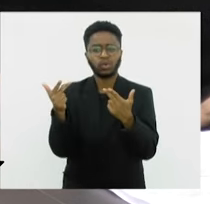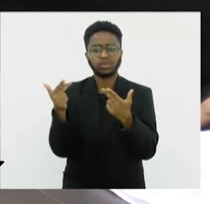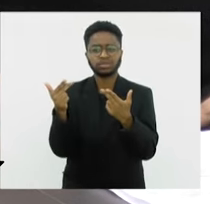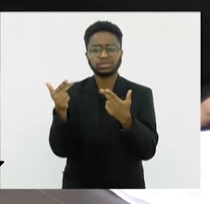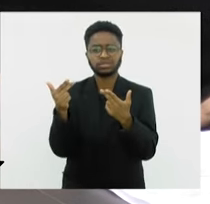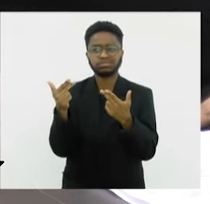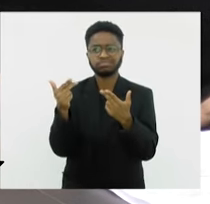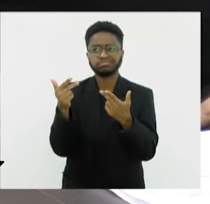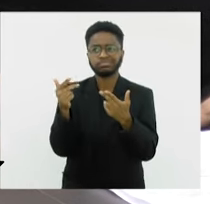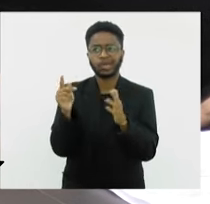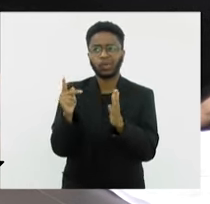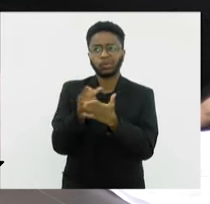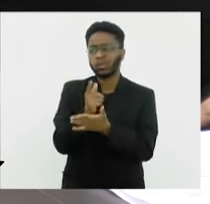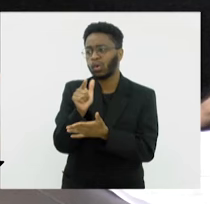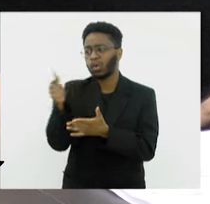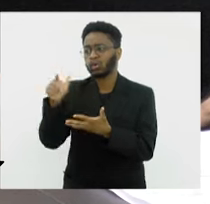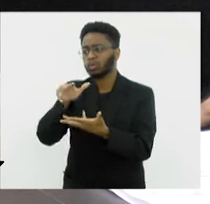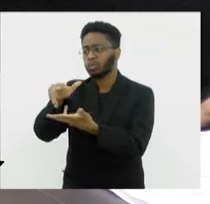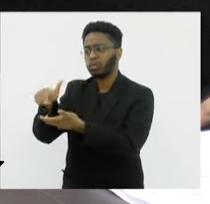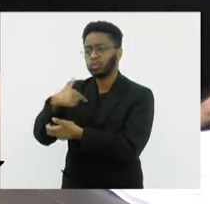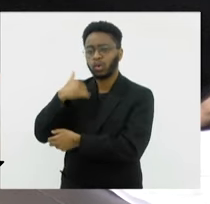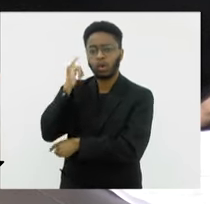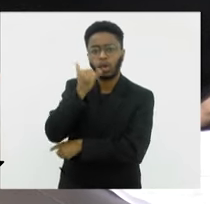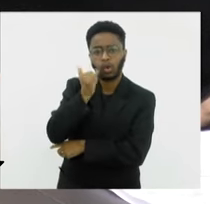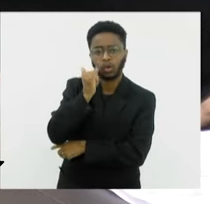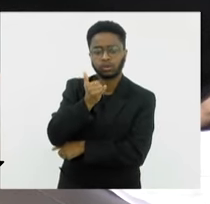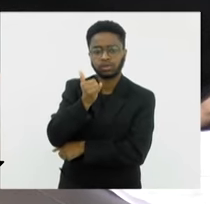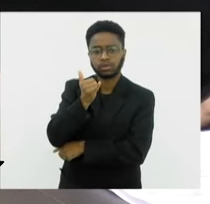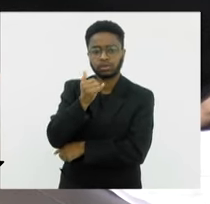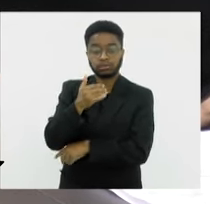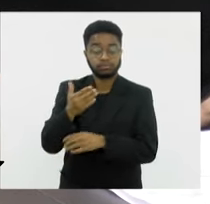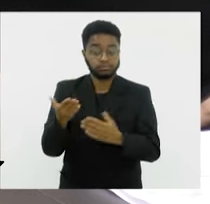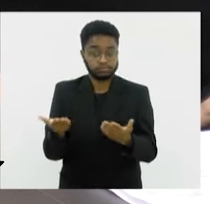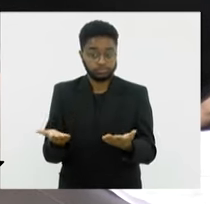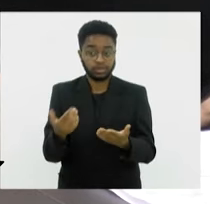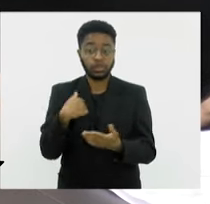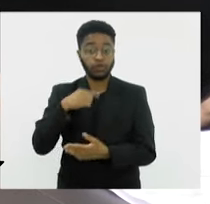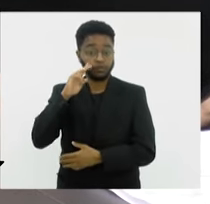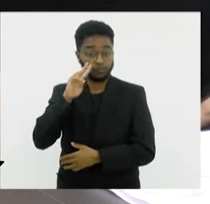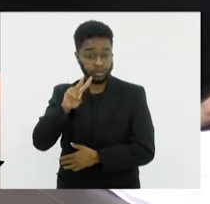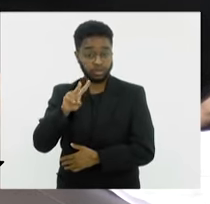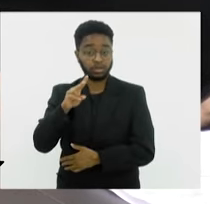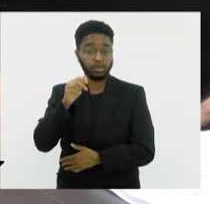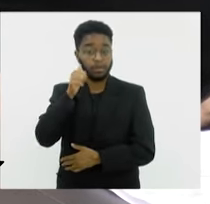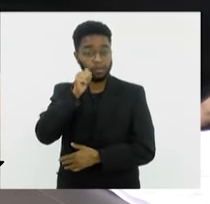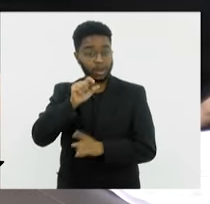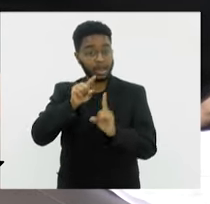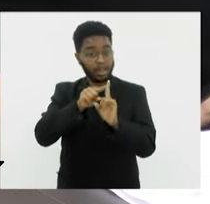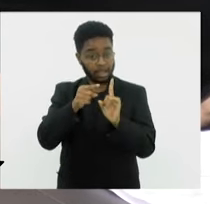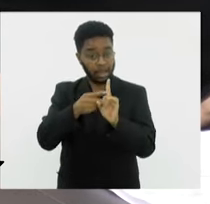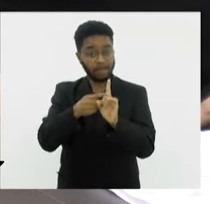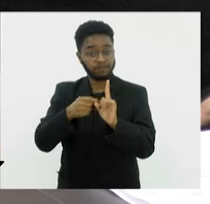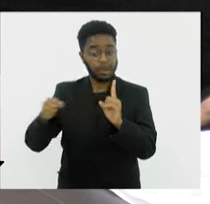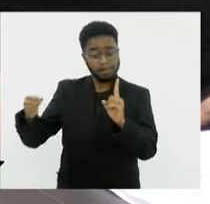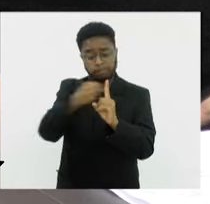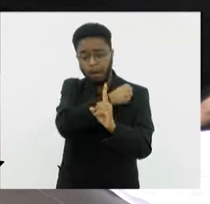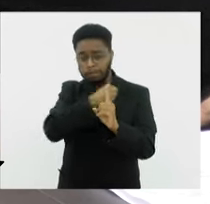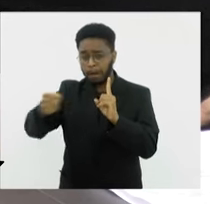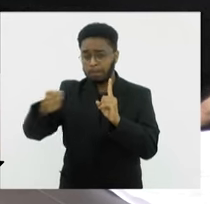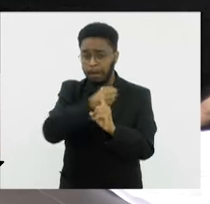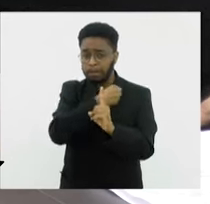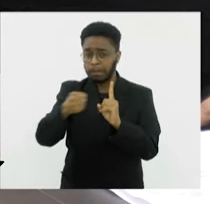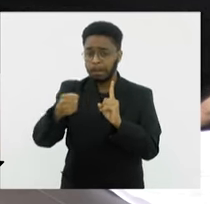marciano tivesse sido relatado. Eu vi mulher grávida apanhando na barriga para o